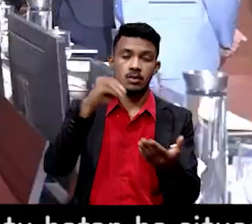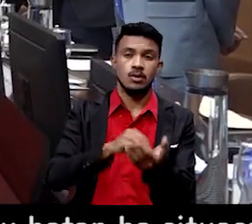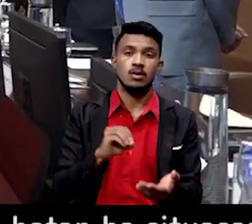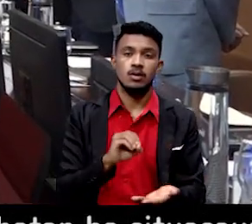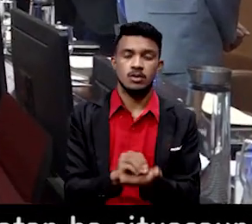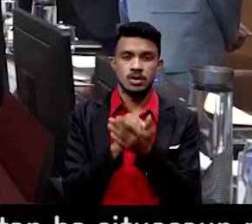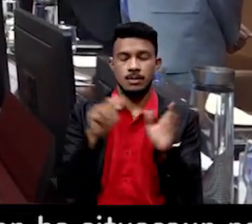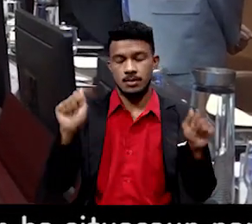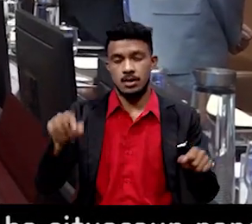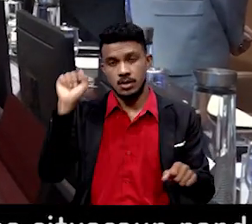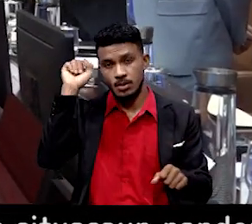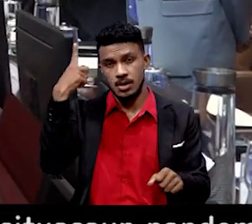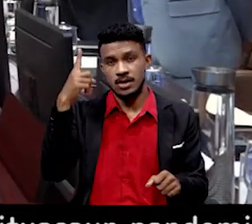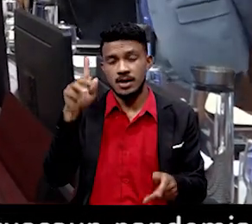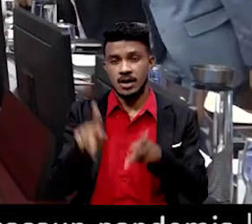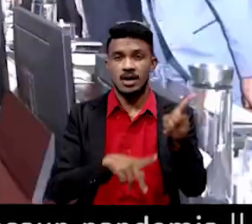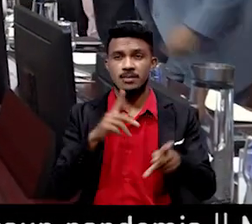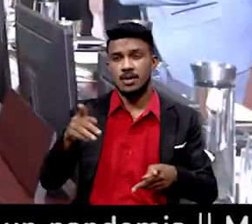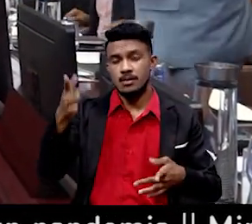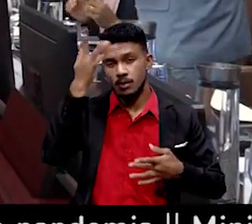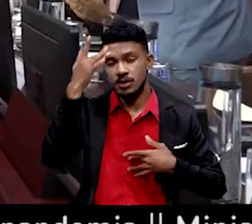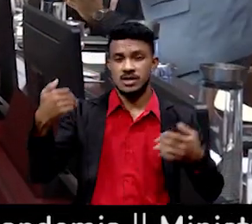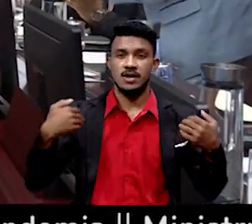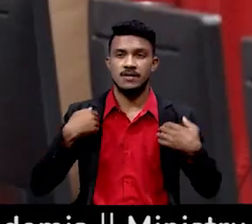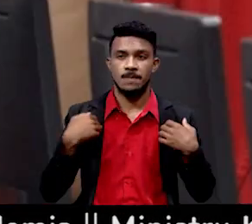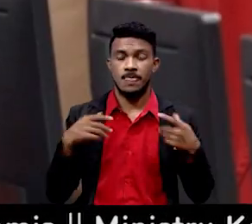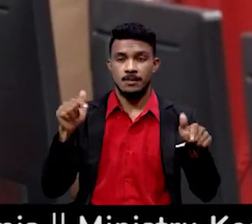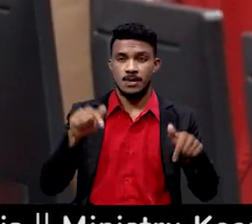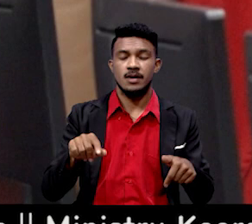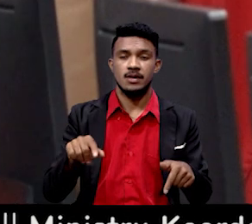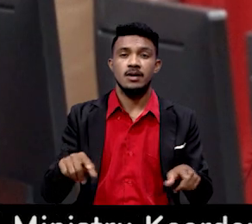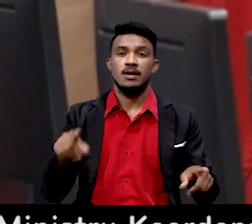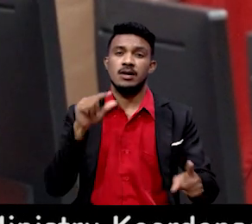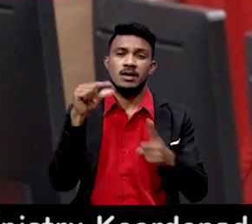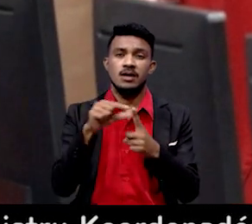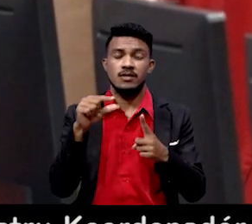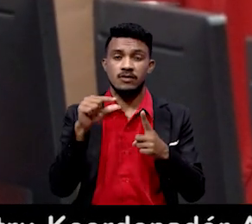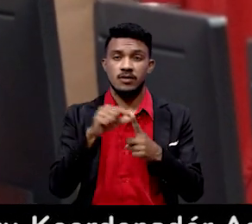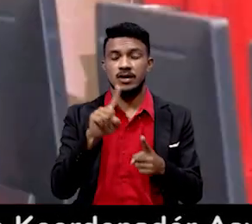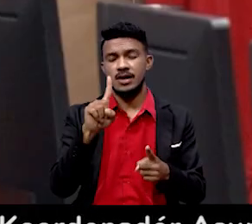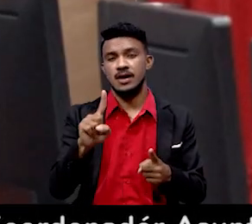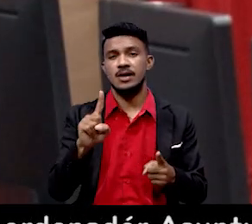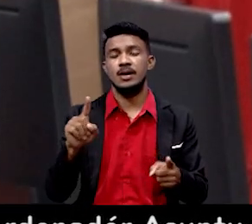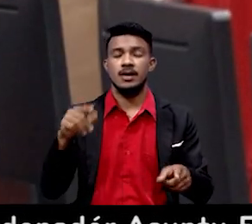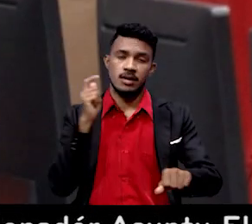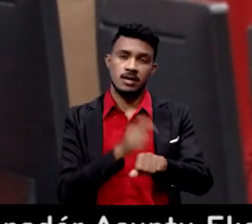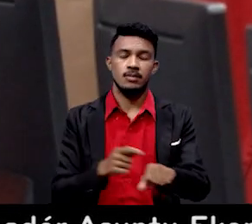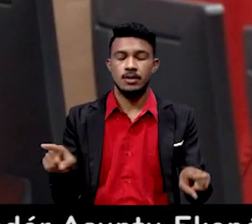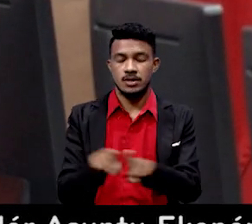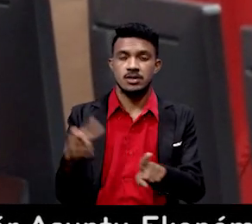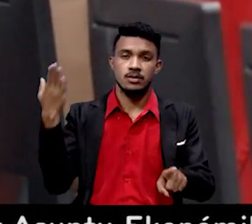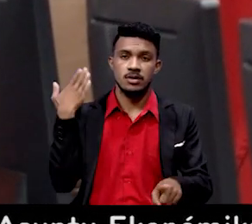Lo katak moras det mas sida komprende. De repente ita tama fali liafong ida nova normal. Mas sira sidap na fati